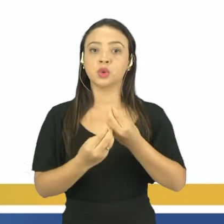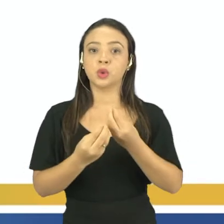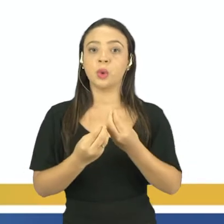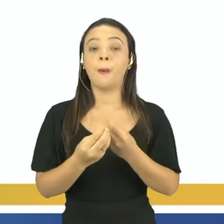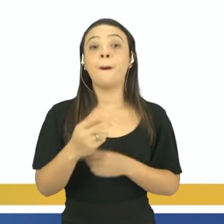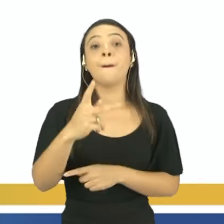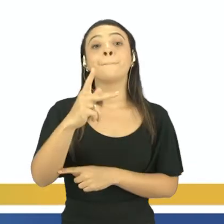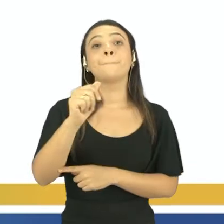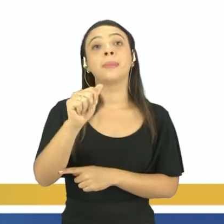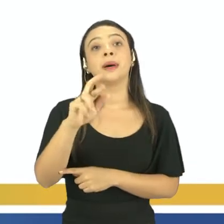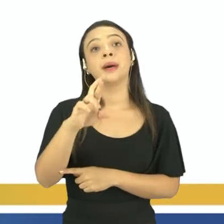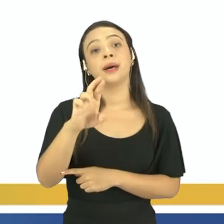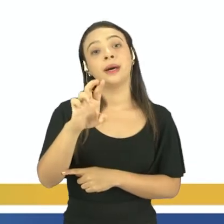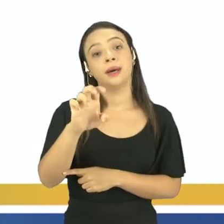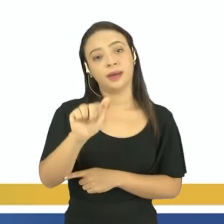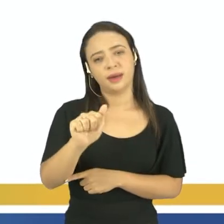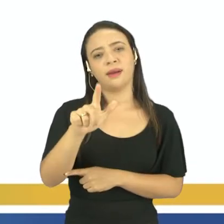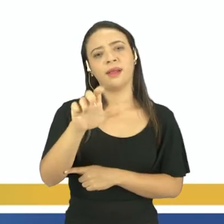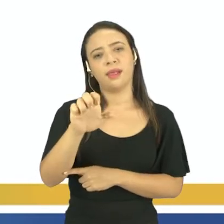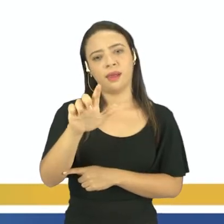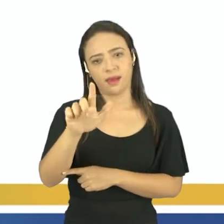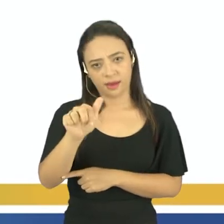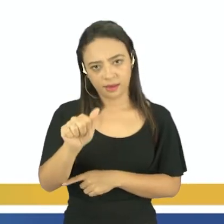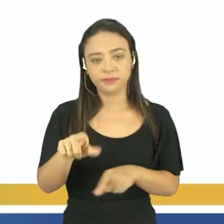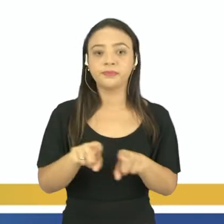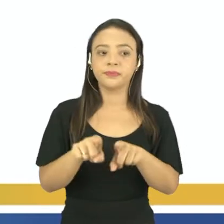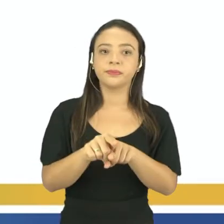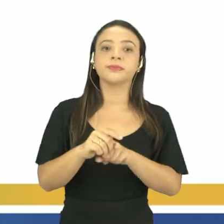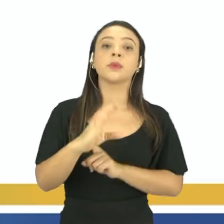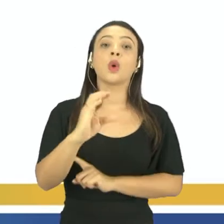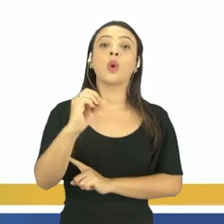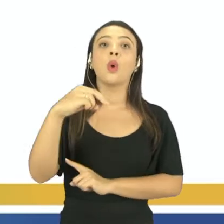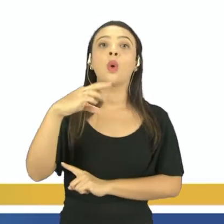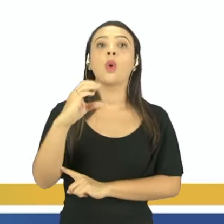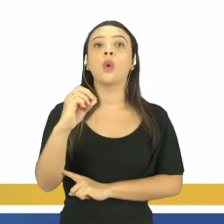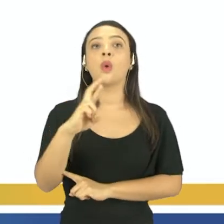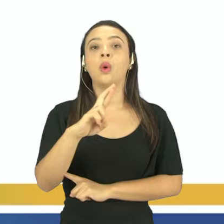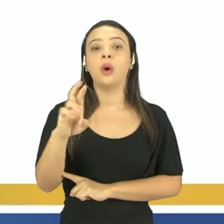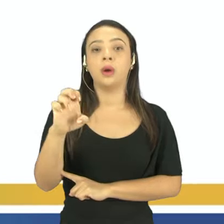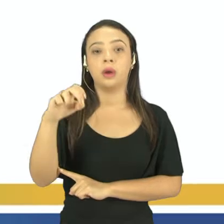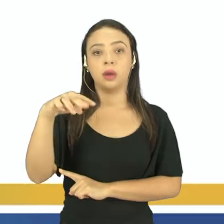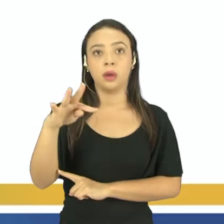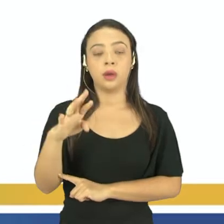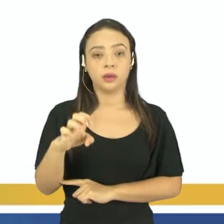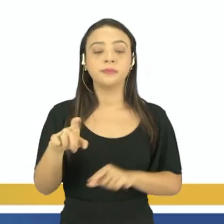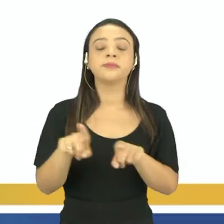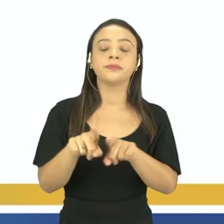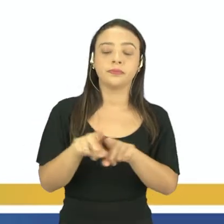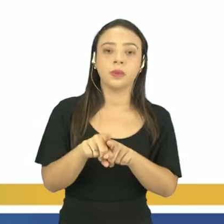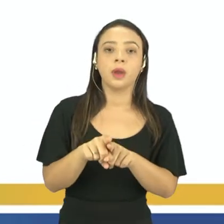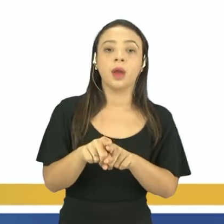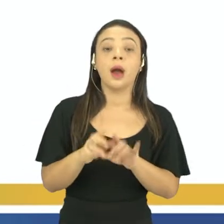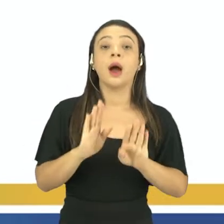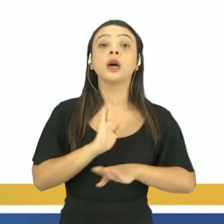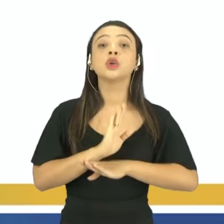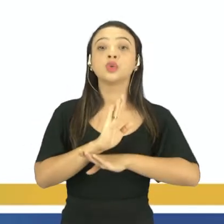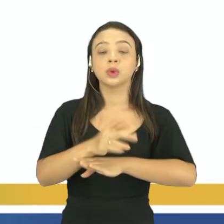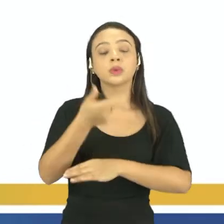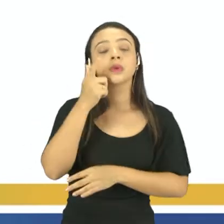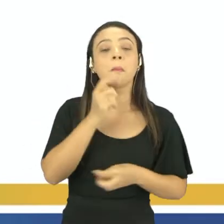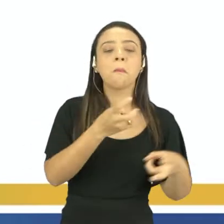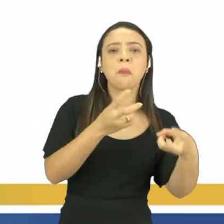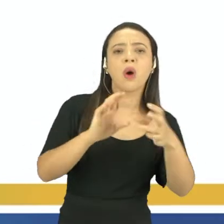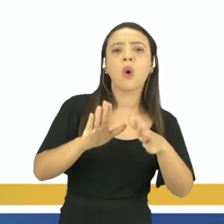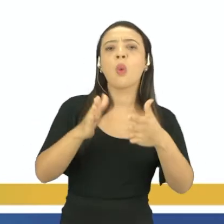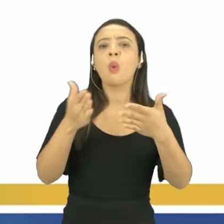né? Mas cada uma dessas formas, ela possui aí características e elementos que vão ajudar na identificação da forma,